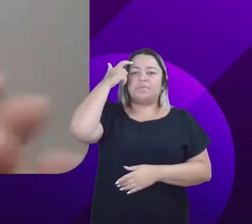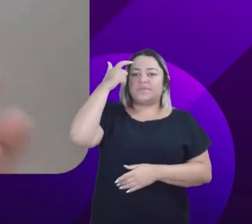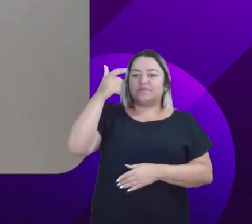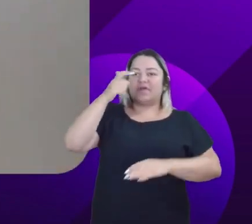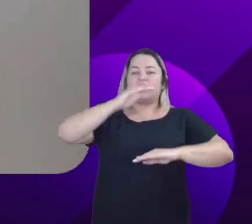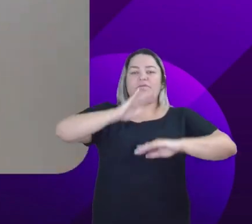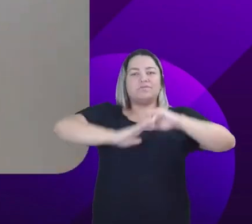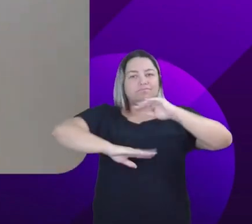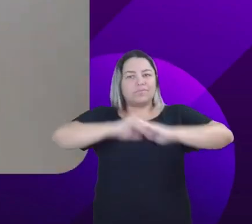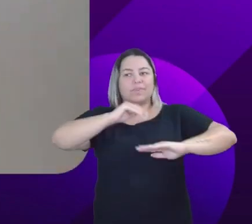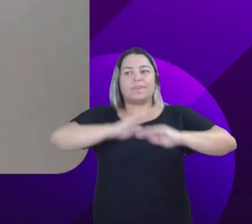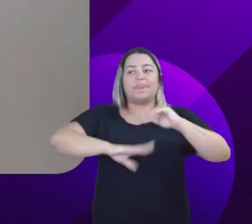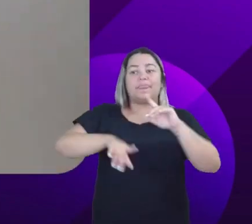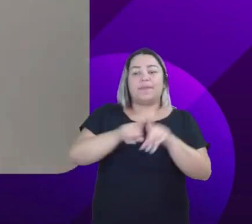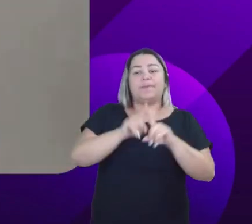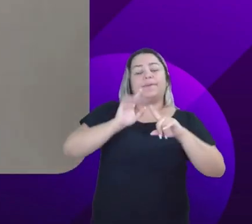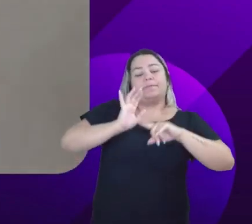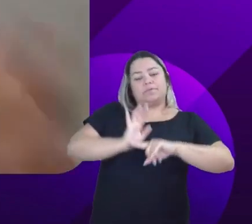que possam, de fato,